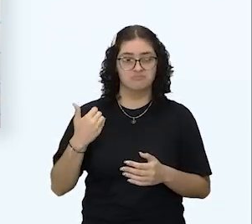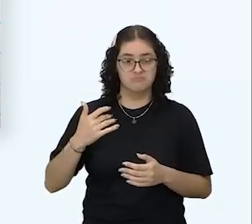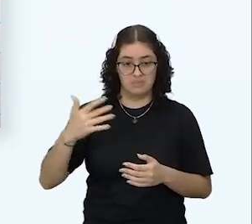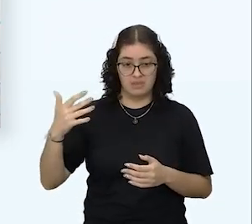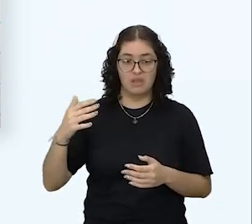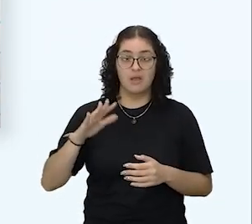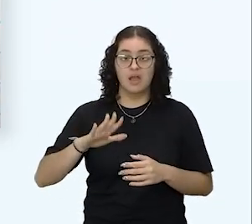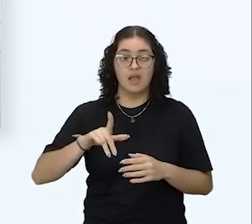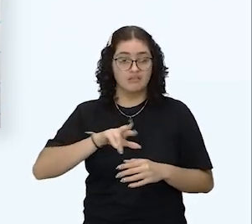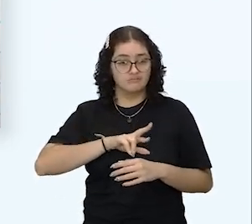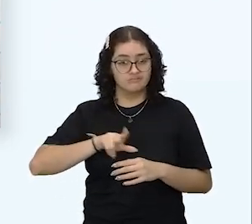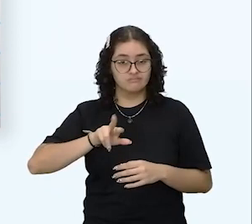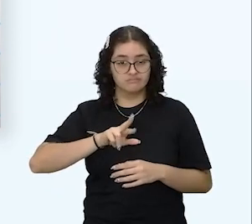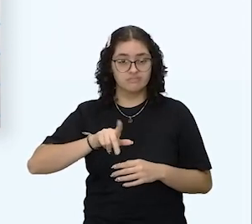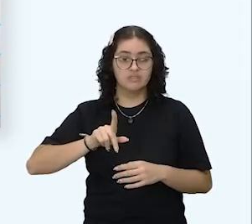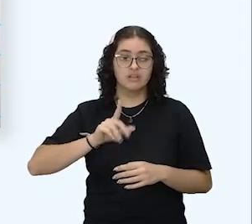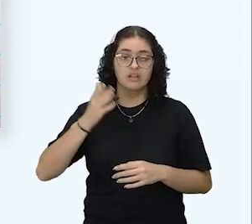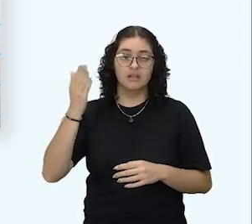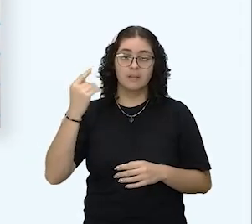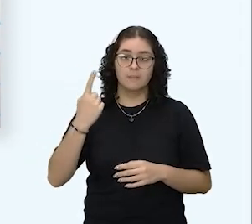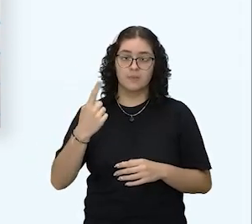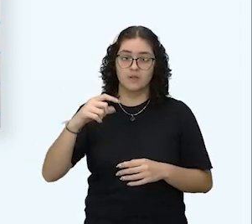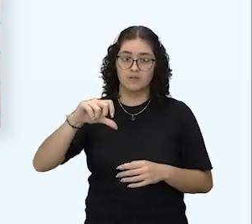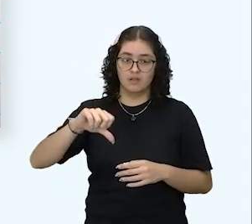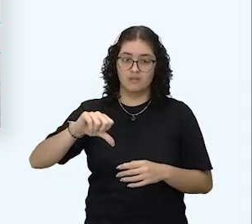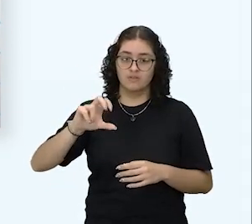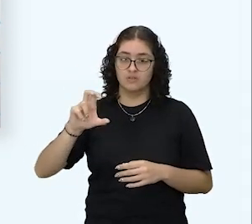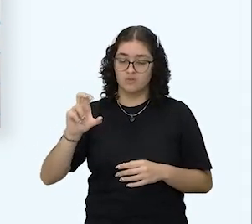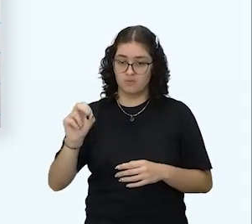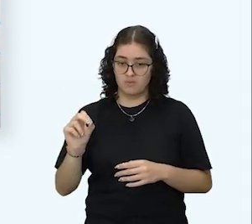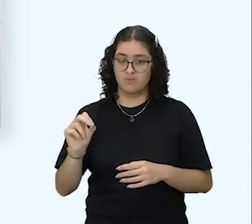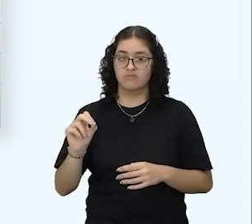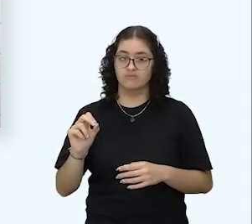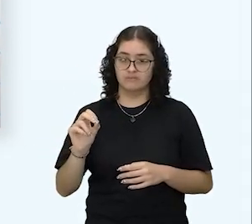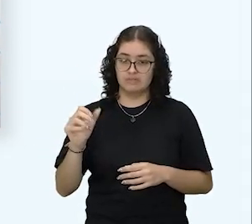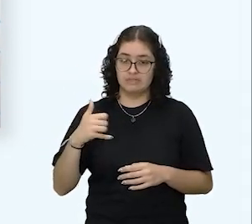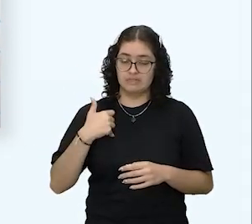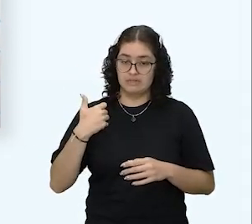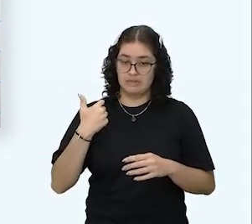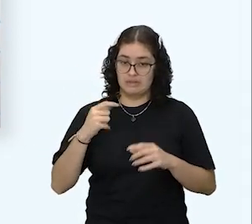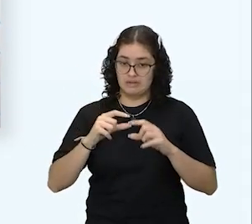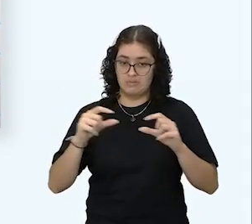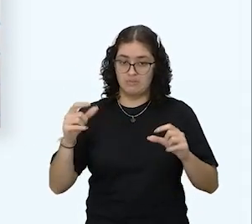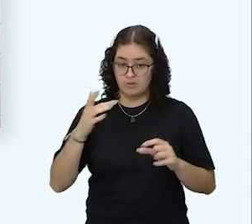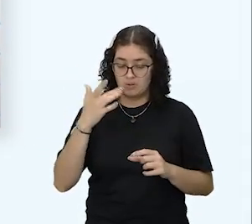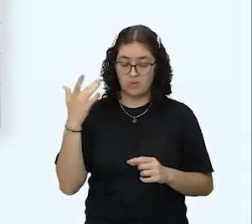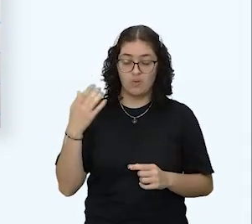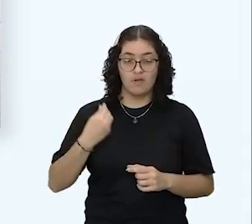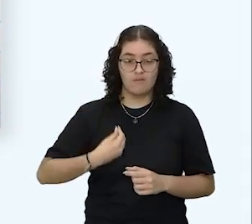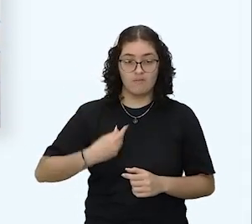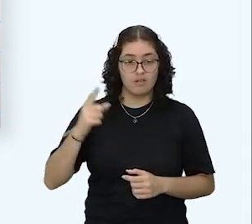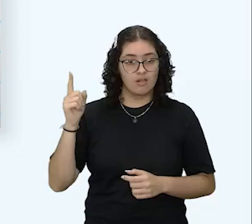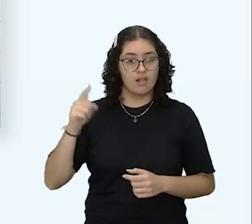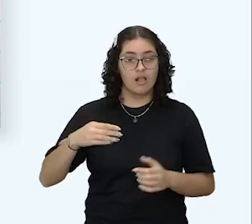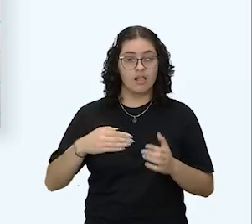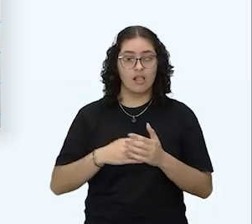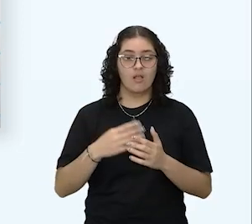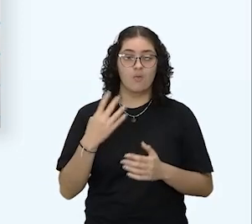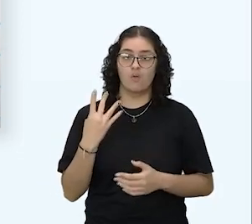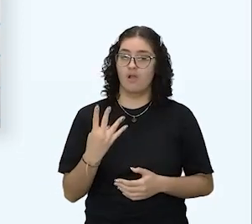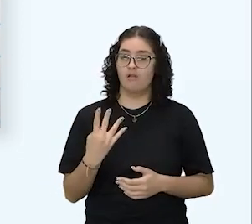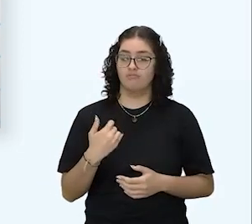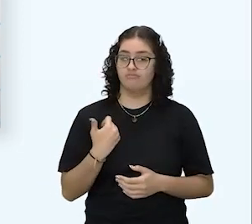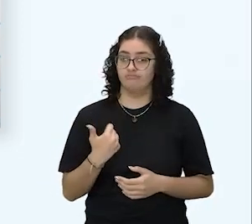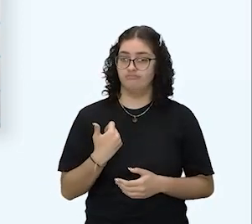é bem diferente do que se via em 1950, quando a faixa com maior quantidade de habitantes era a de até 4 anos de